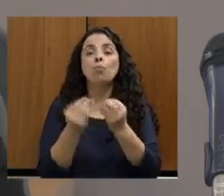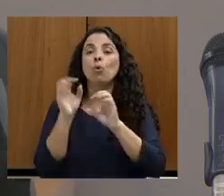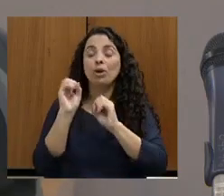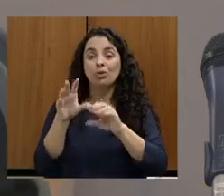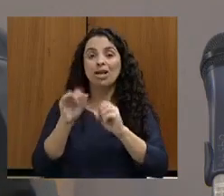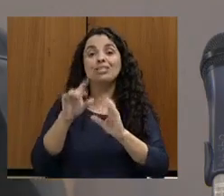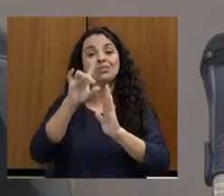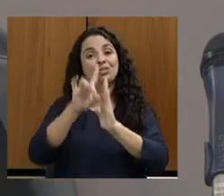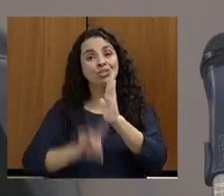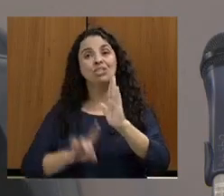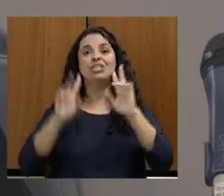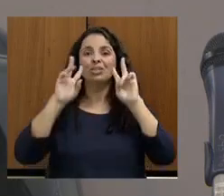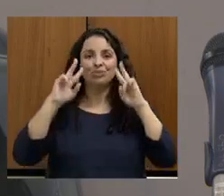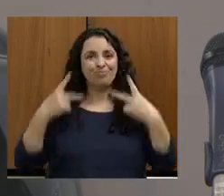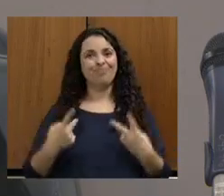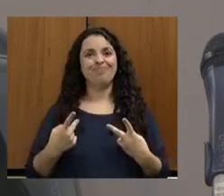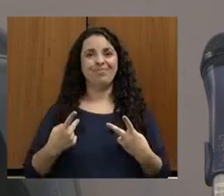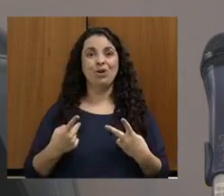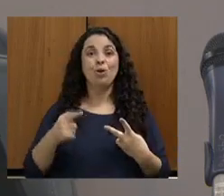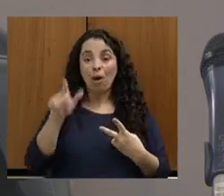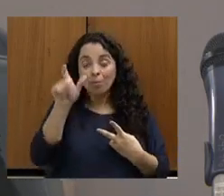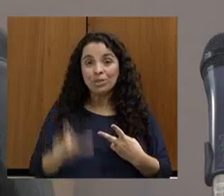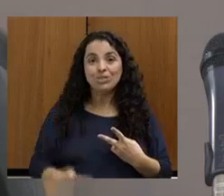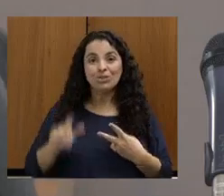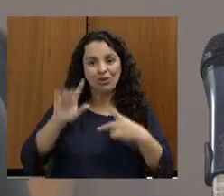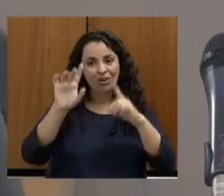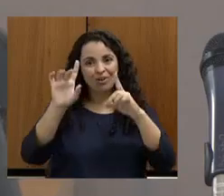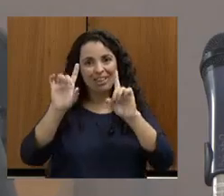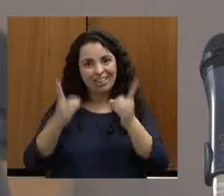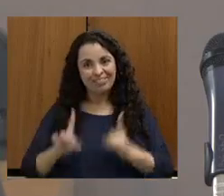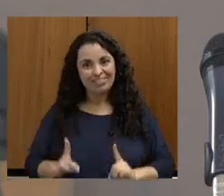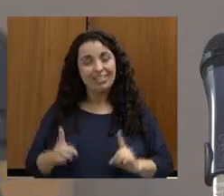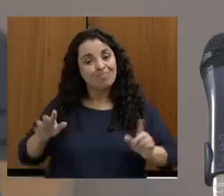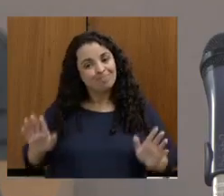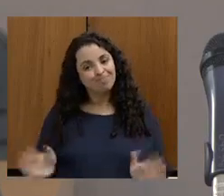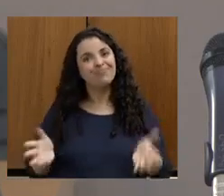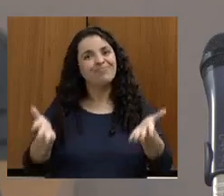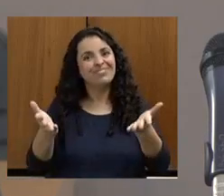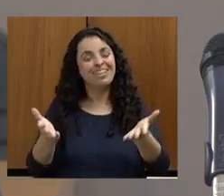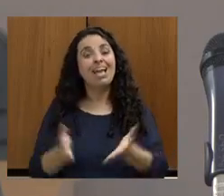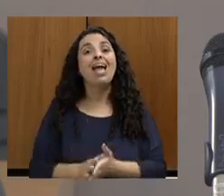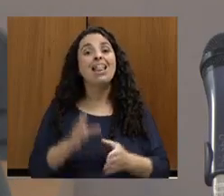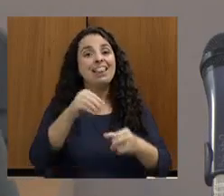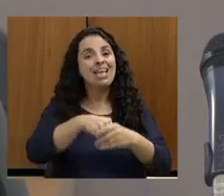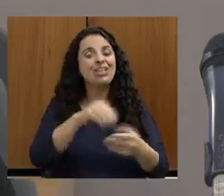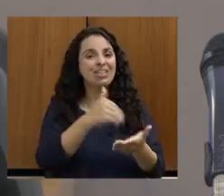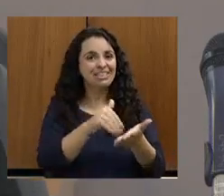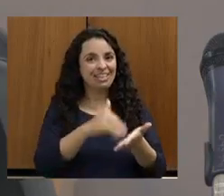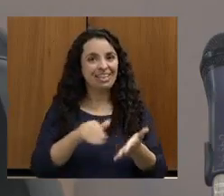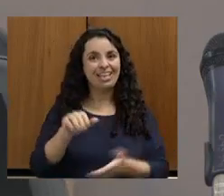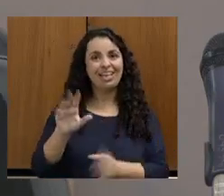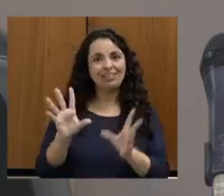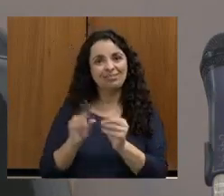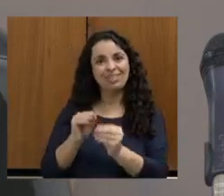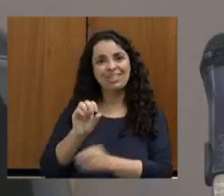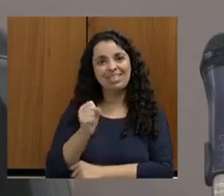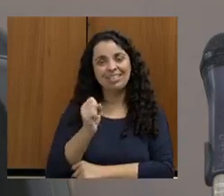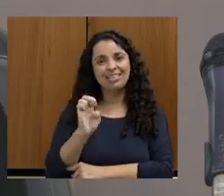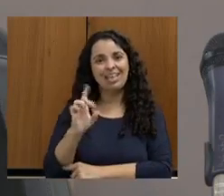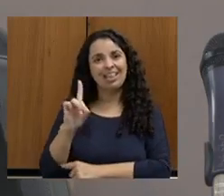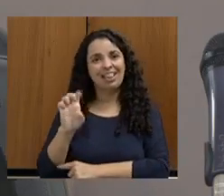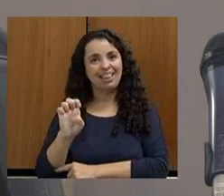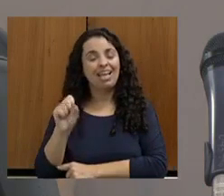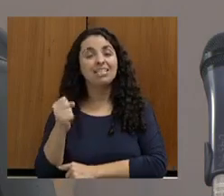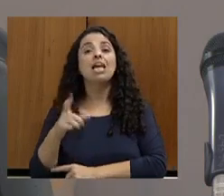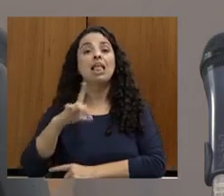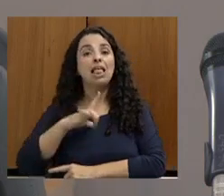com a promoção de direitos da pessoa com deficiência. na CEDESA, gente tem como uma das funções a promoção da educação